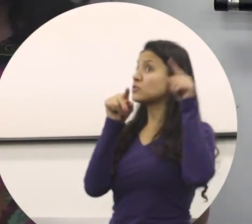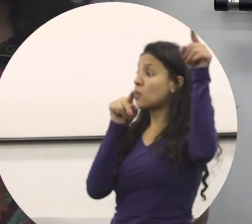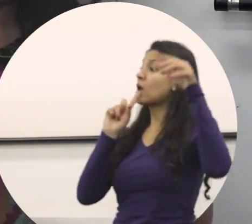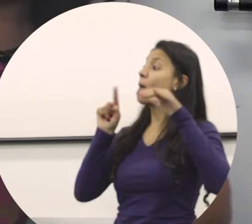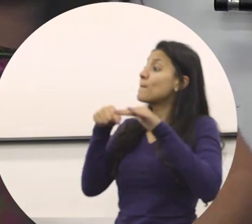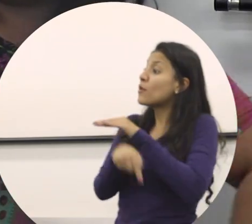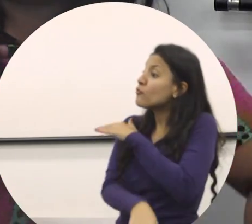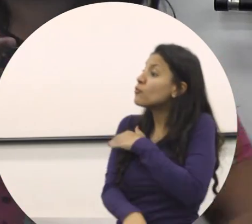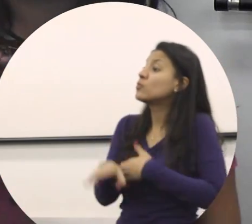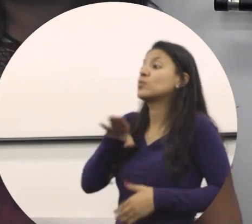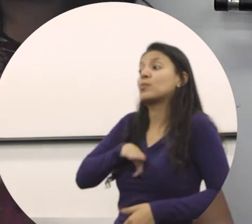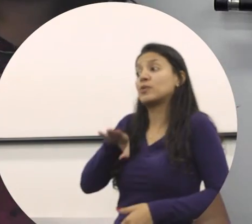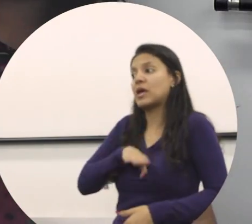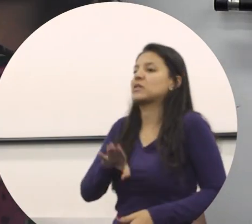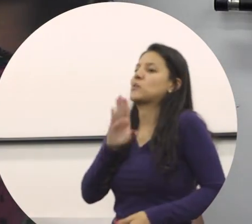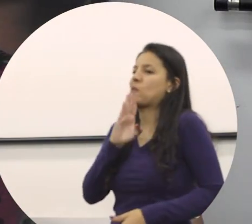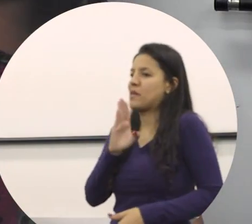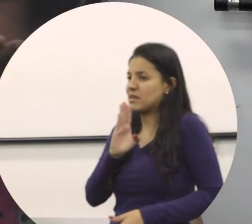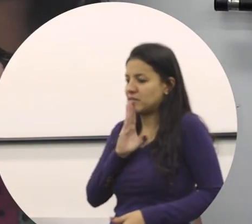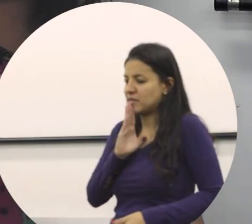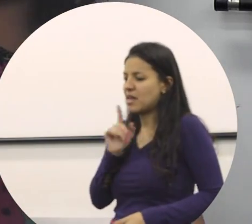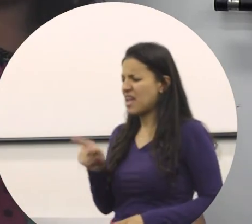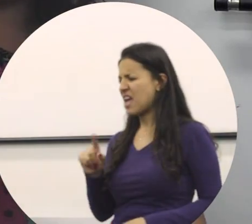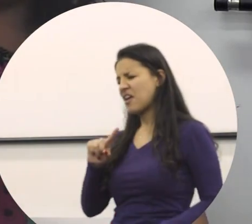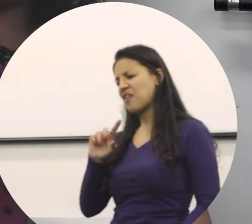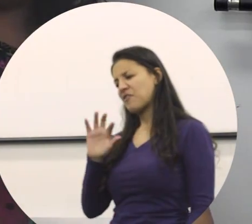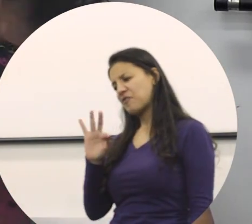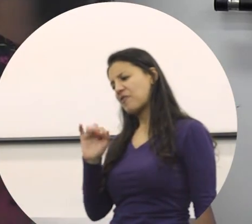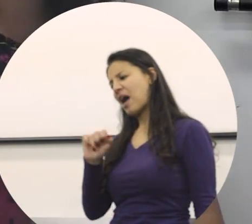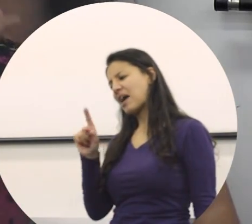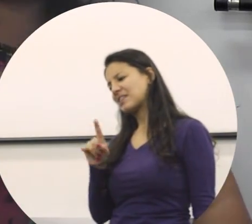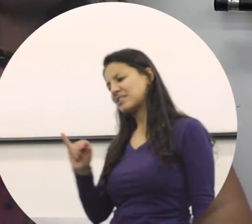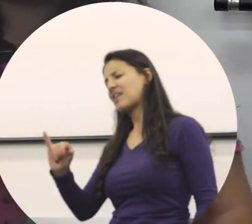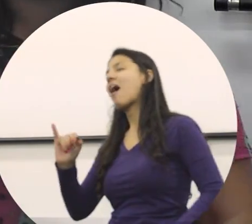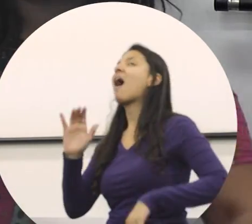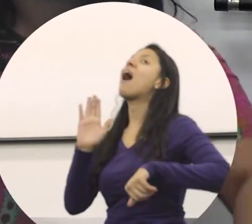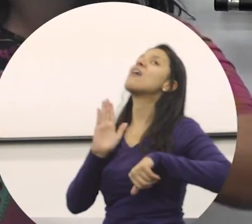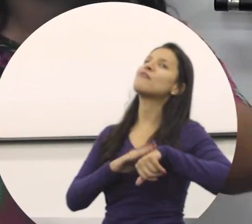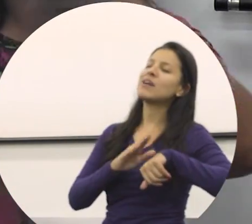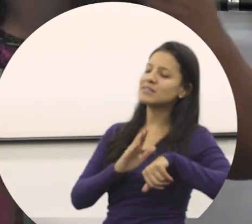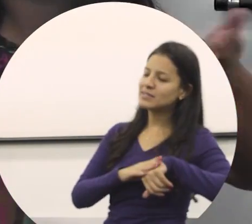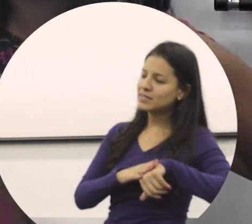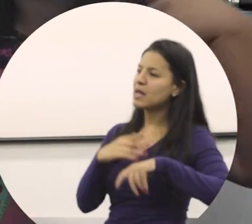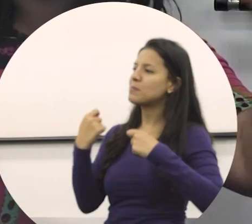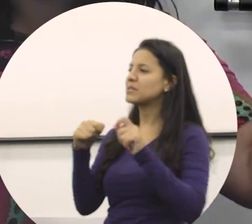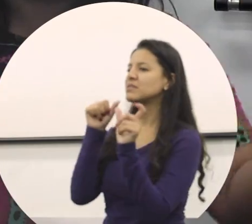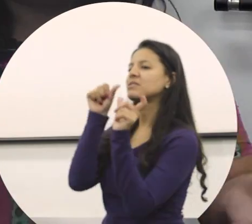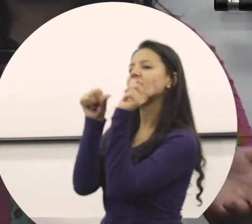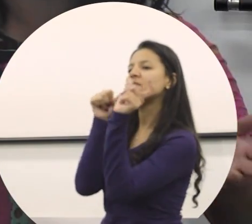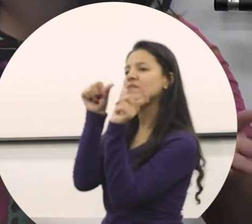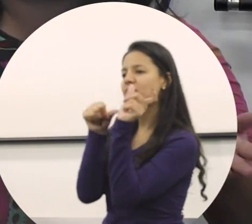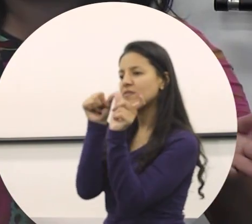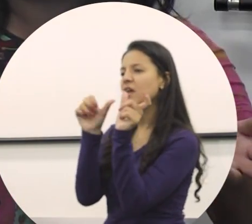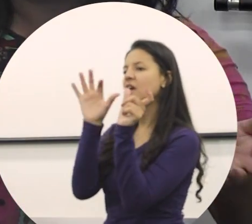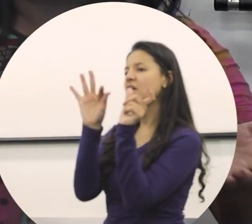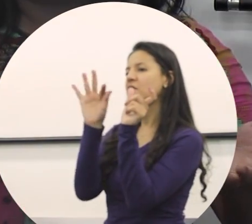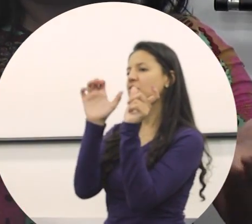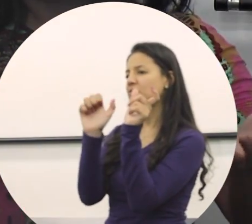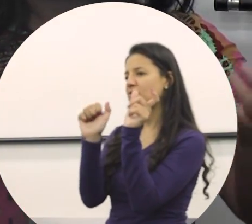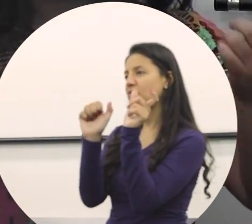da língua portuguesa reconhece naquela fala fazer como a flexão verbal do verbo fazer no passado,